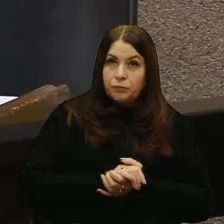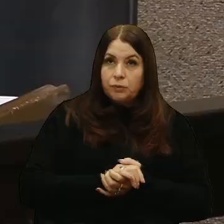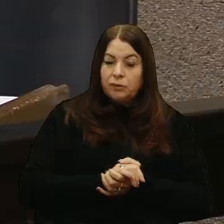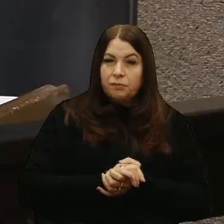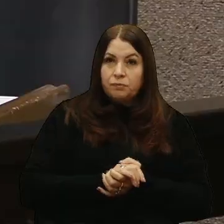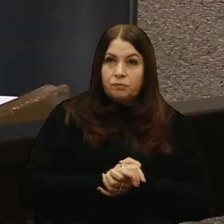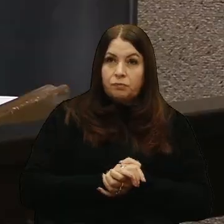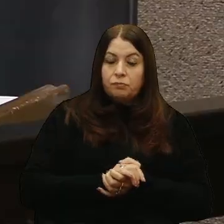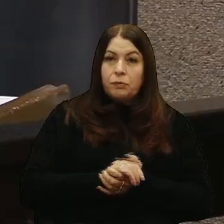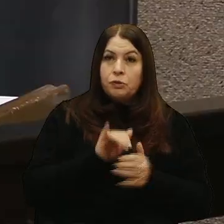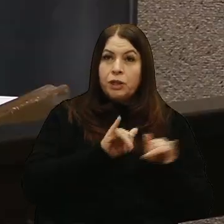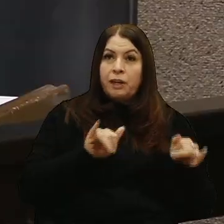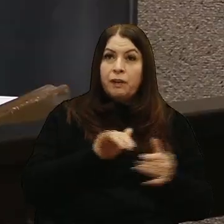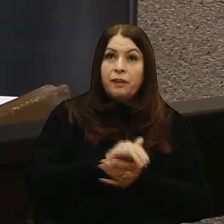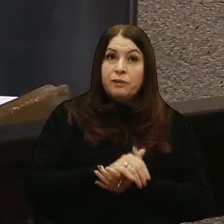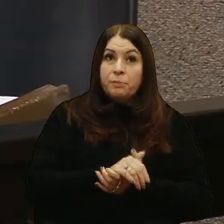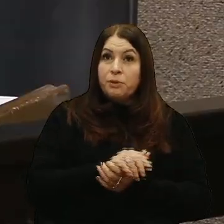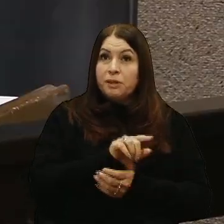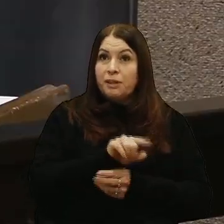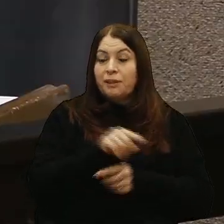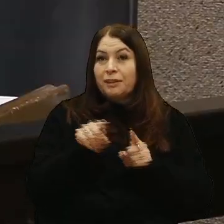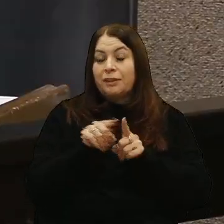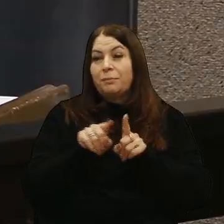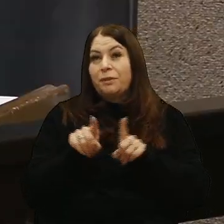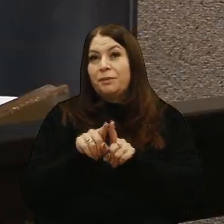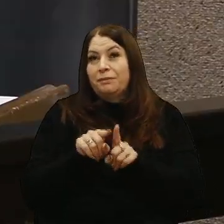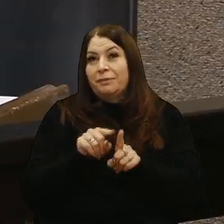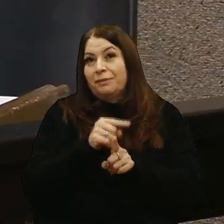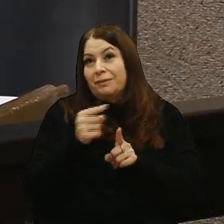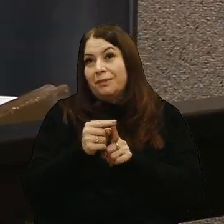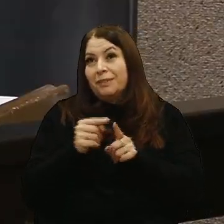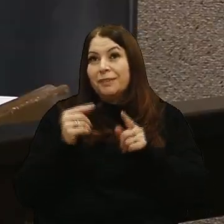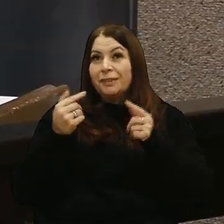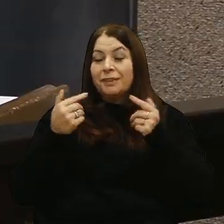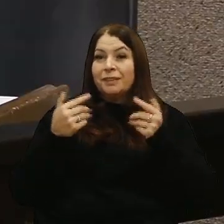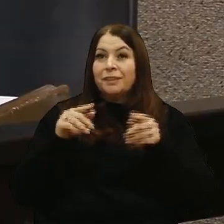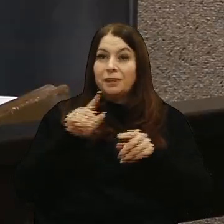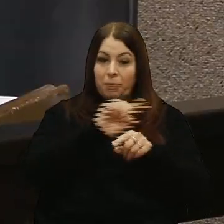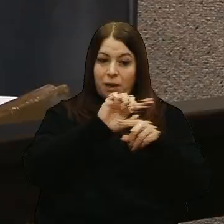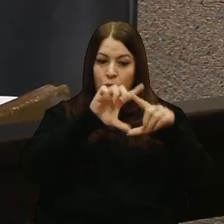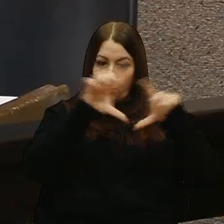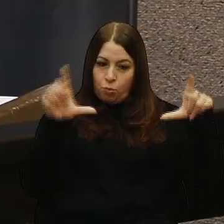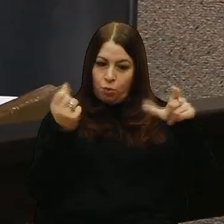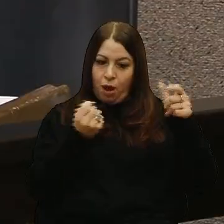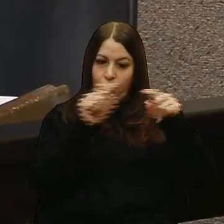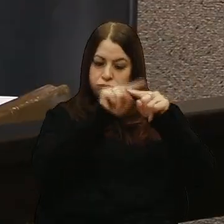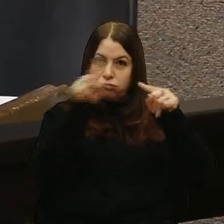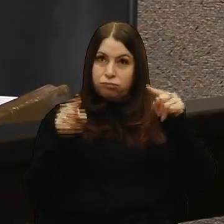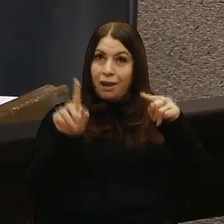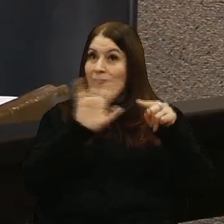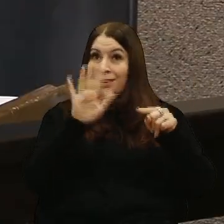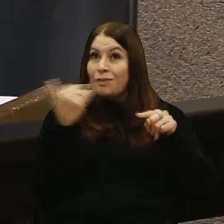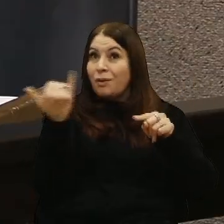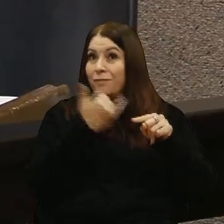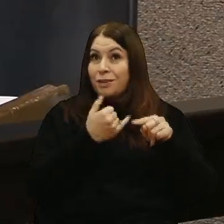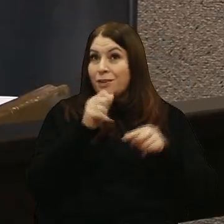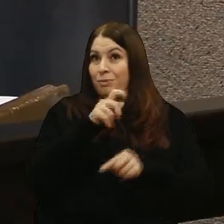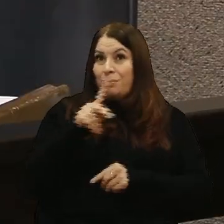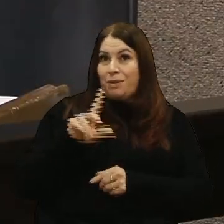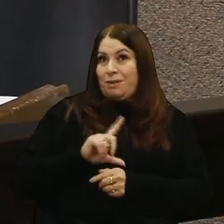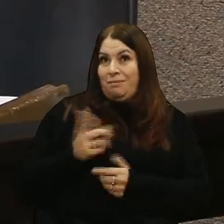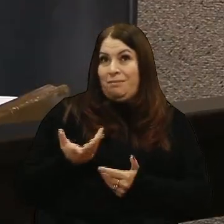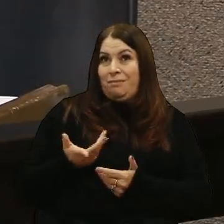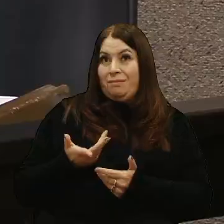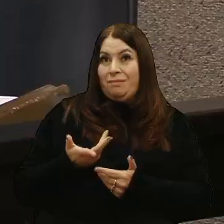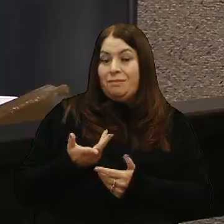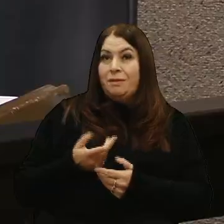aquele aviso que vai ter a multa, vem no para-brisa do carro, mas não vem no aplicativo. E muitas vezes essas pessoas estão